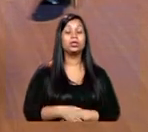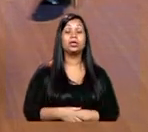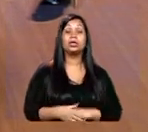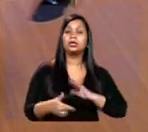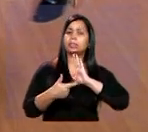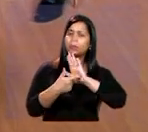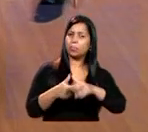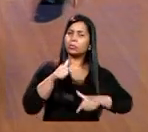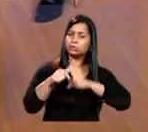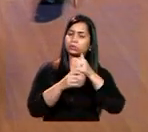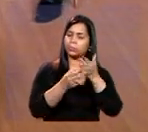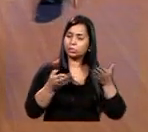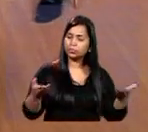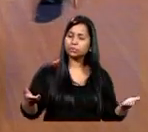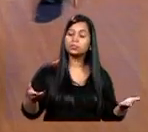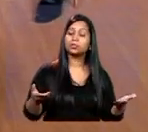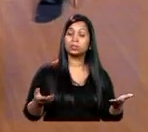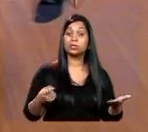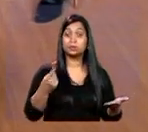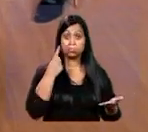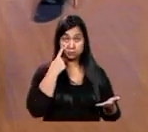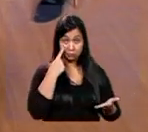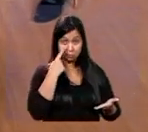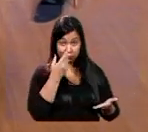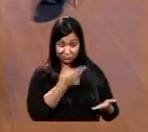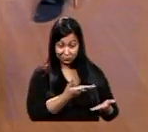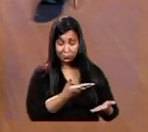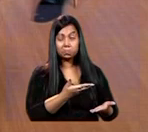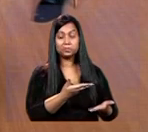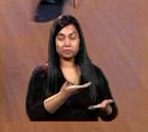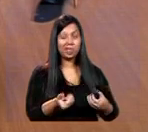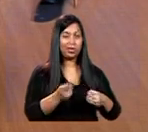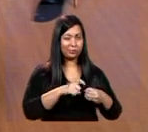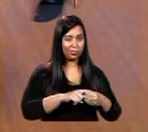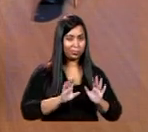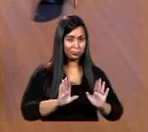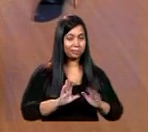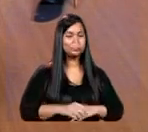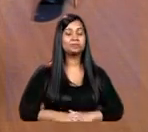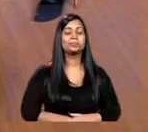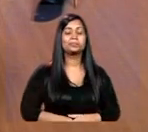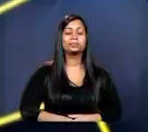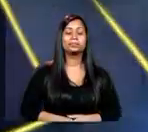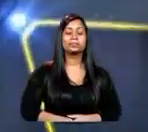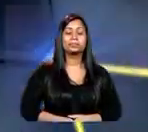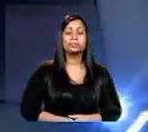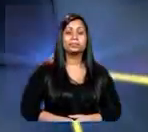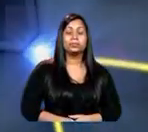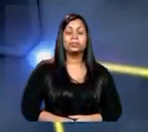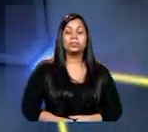institucional, né, que mostra bem o trabalho de vocês. A gente vai assistir um pedacinho desse vídeo agora e volta daqui a pouquinho.